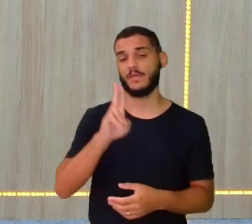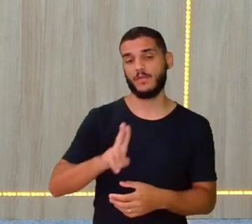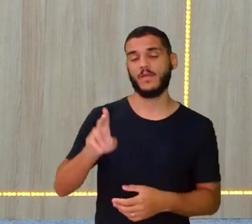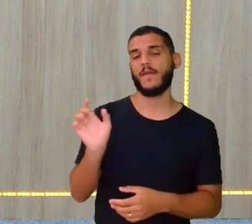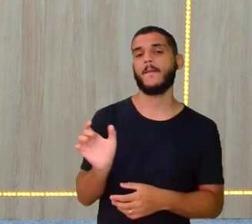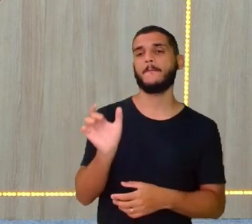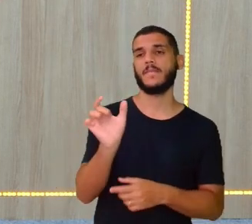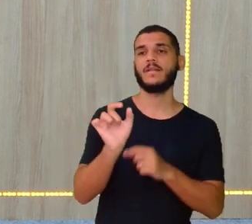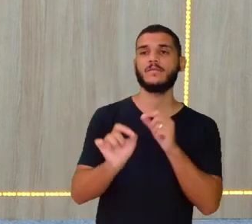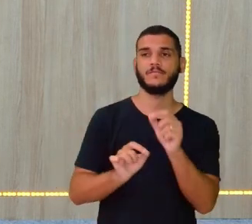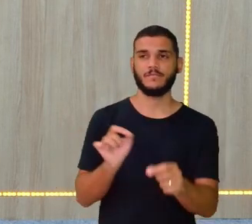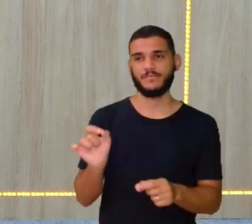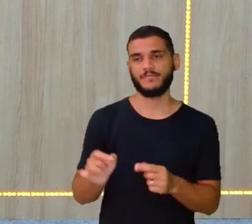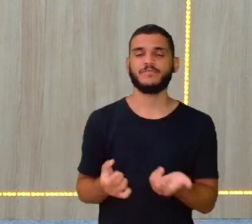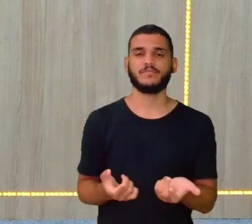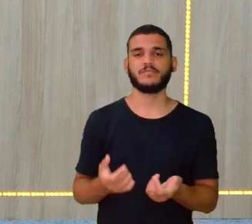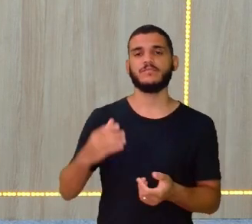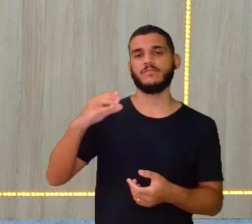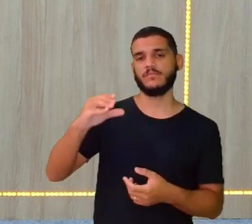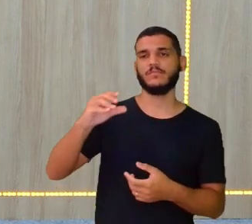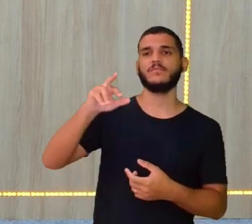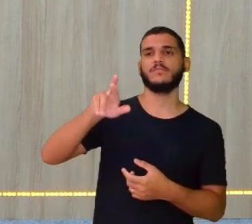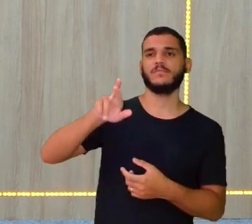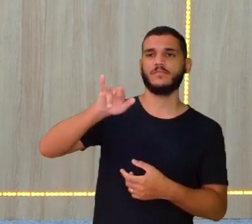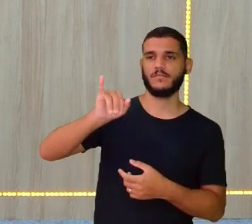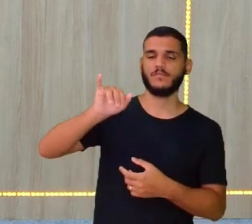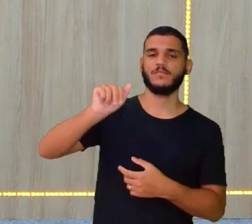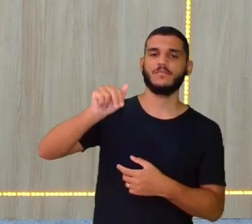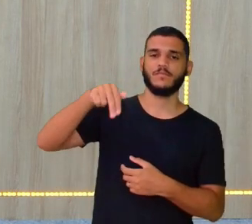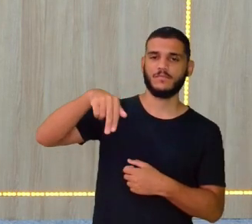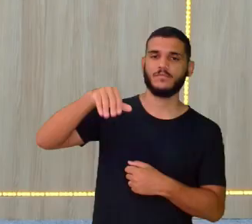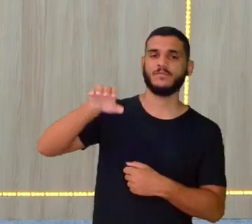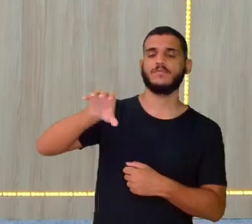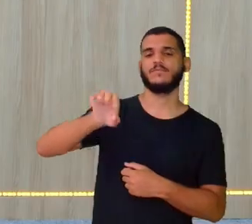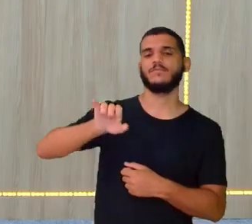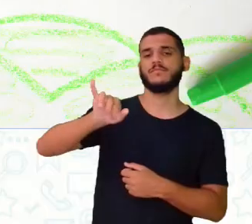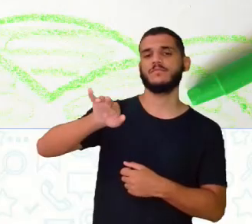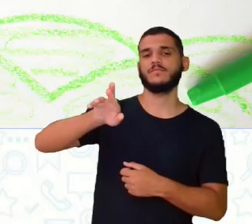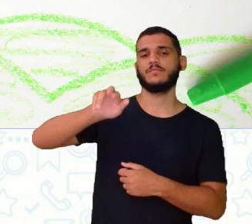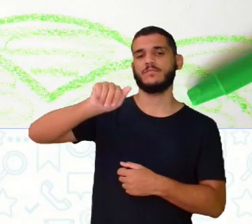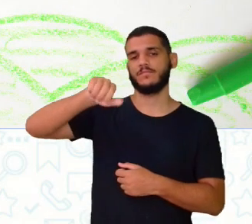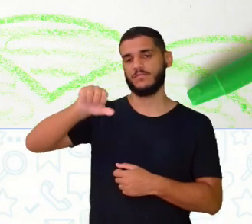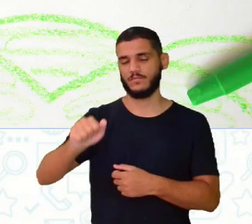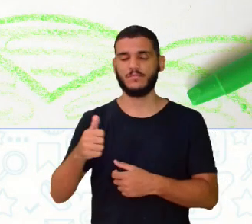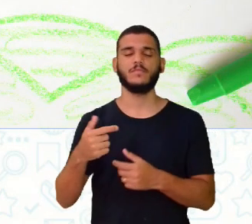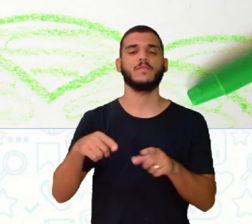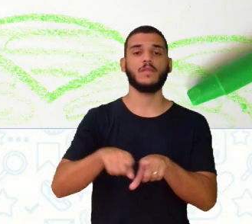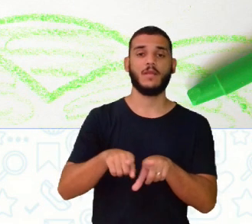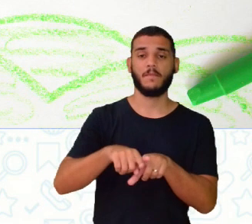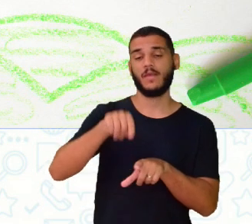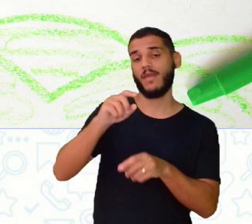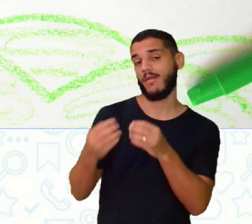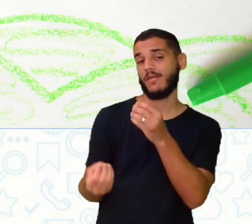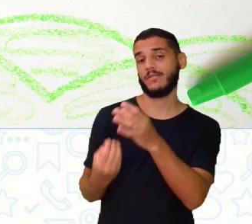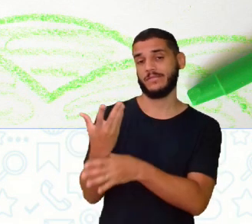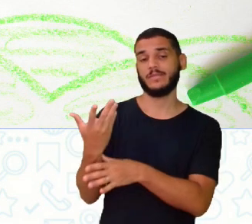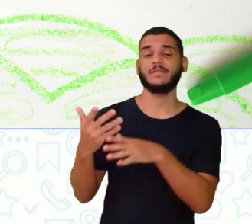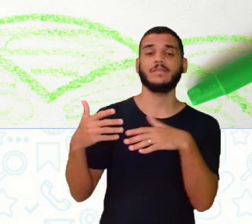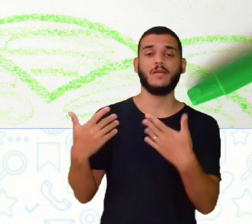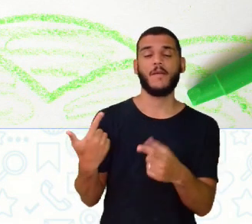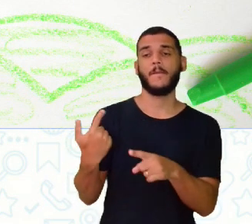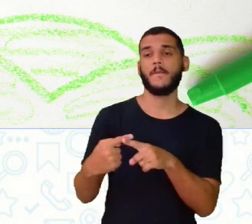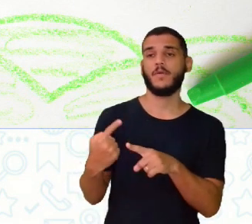palavra crianceiras, não é? Outro neologismo, não é? Então, observe que